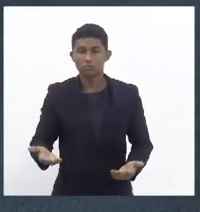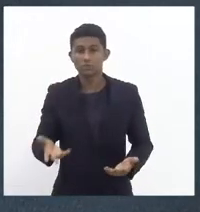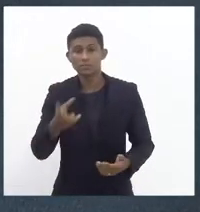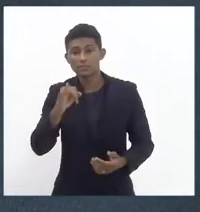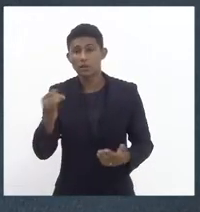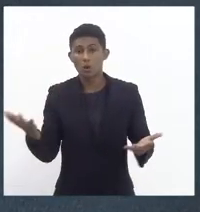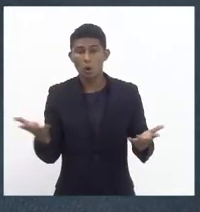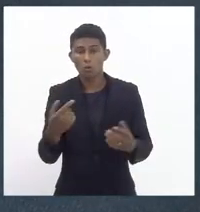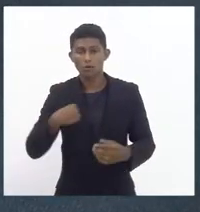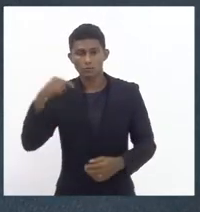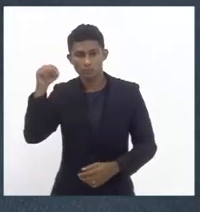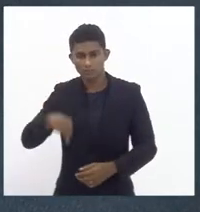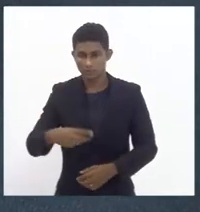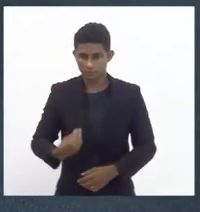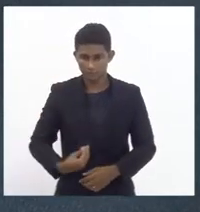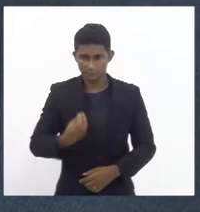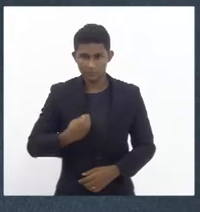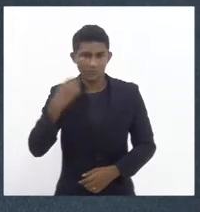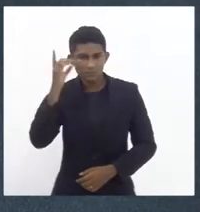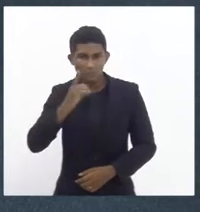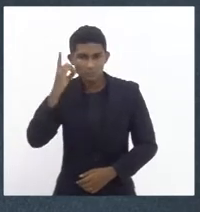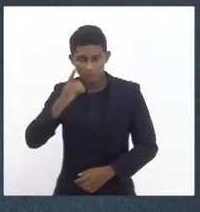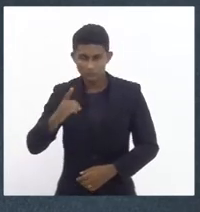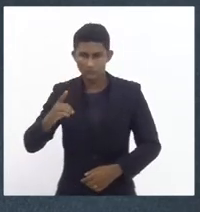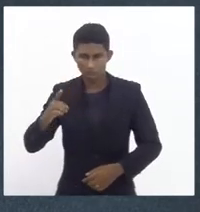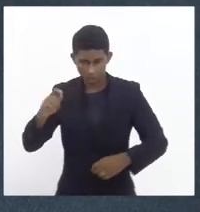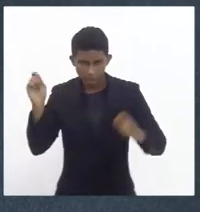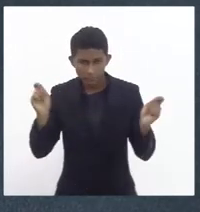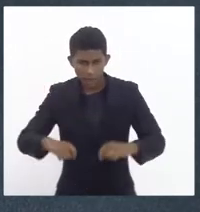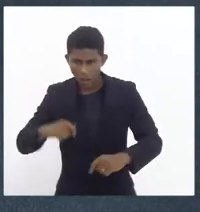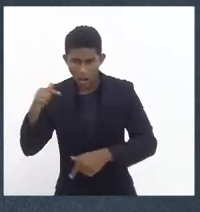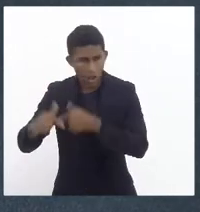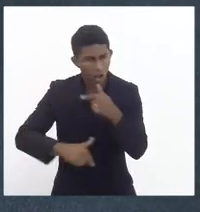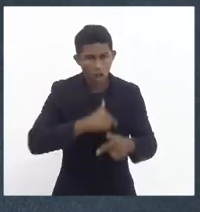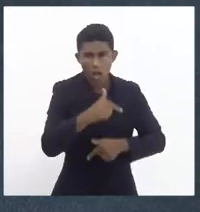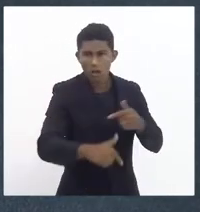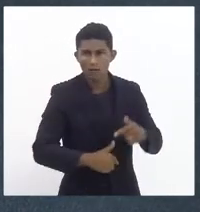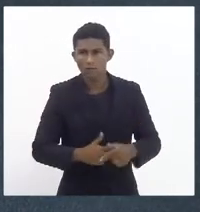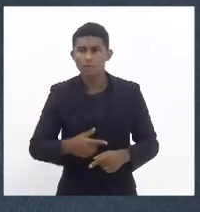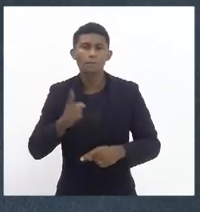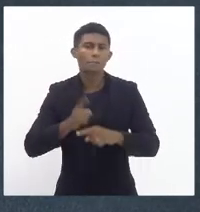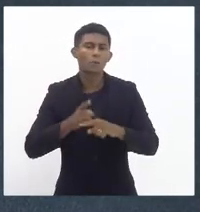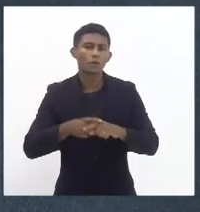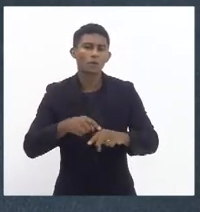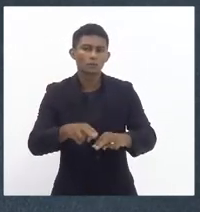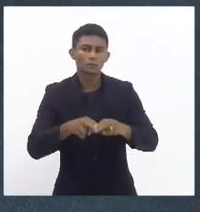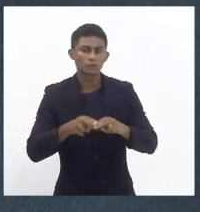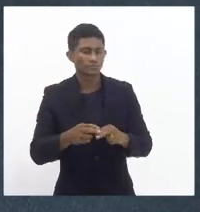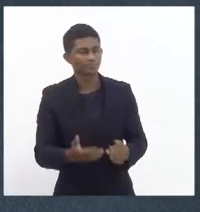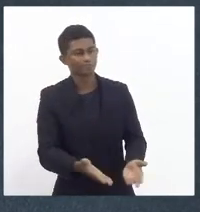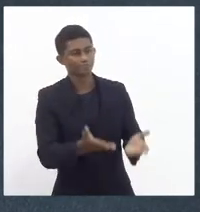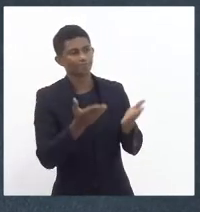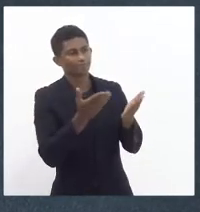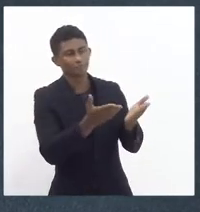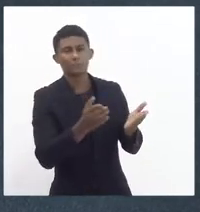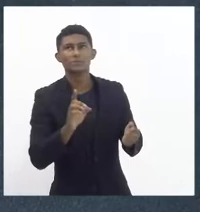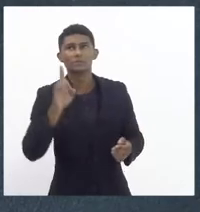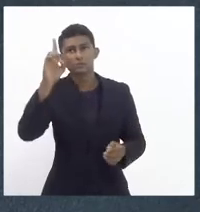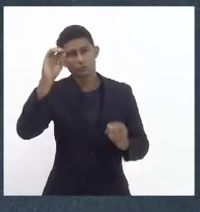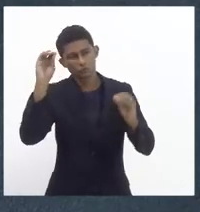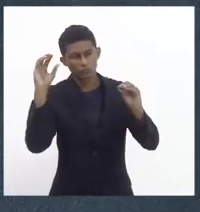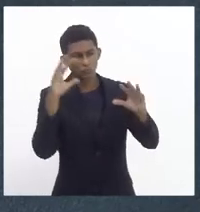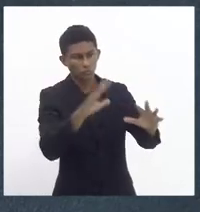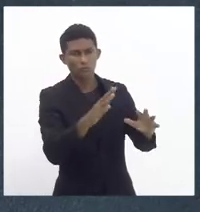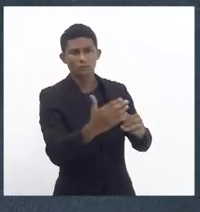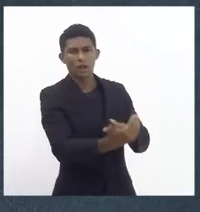está com o parlamentar e fazendo todas as distribuições que Deus assim me permite foi por quê em suas mãos para que no dia do meu